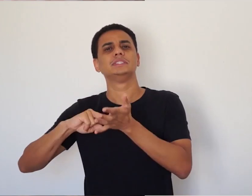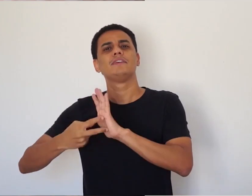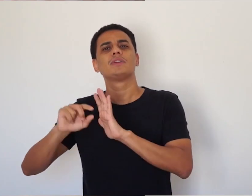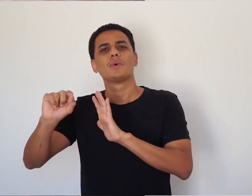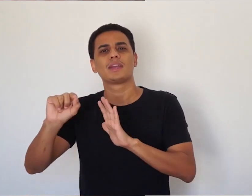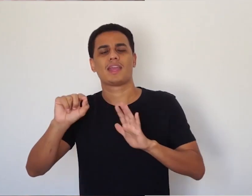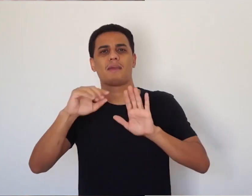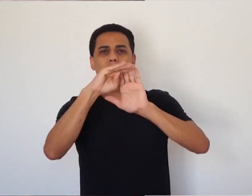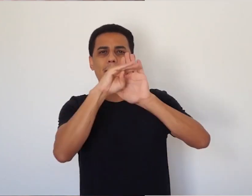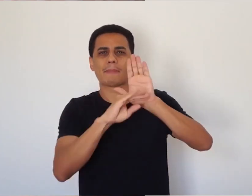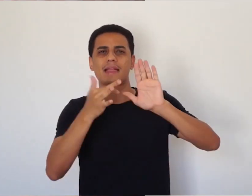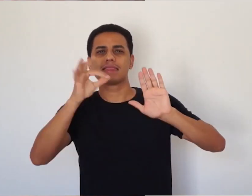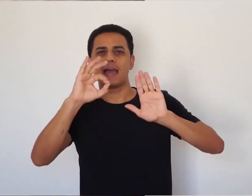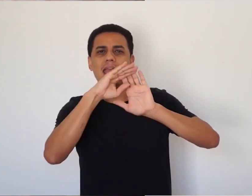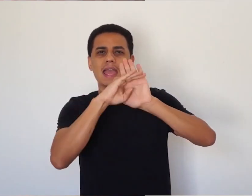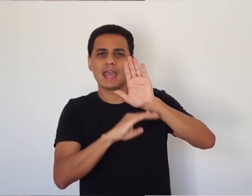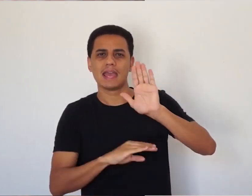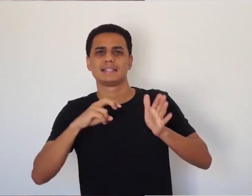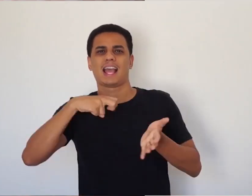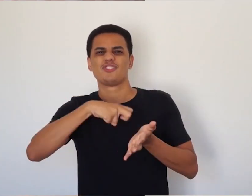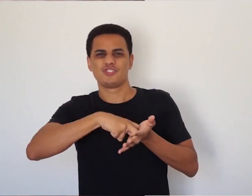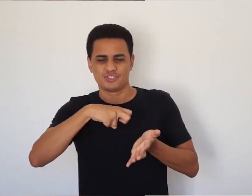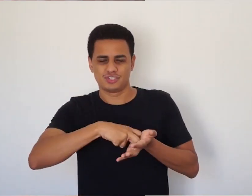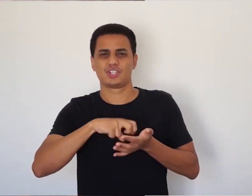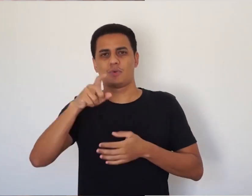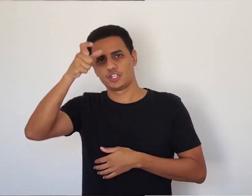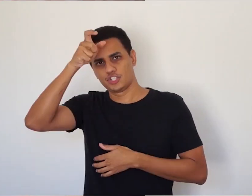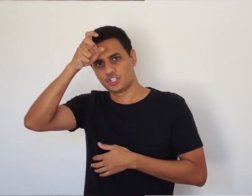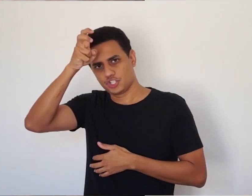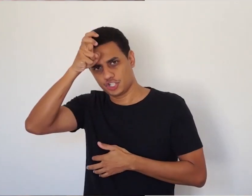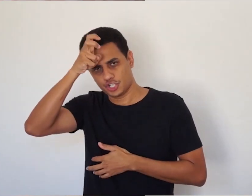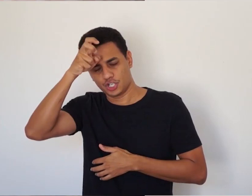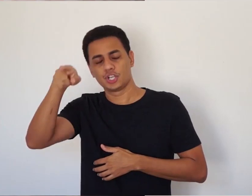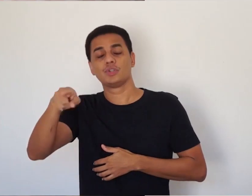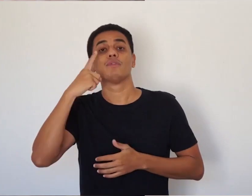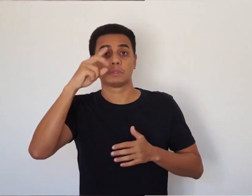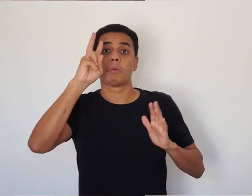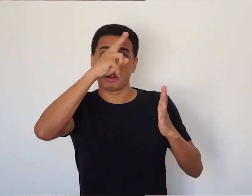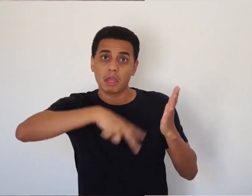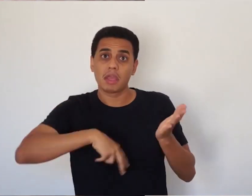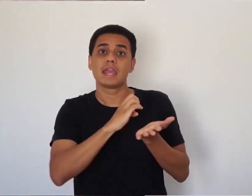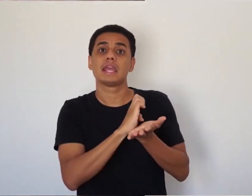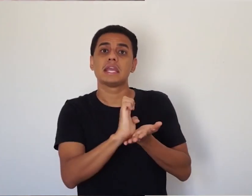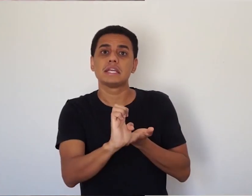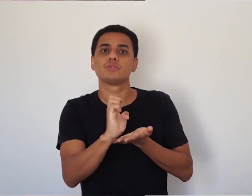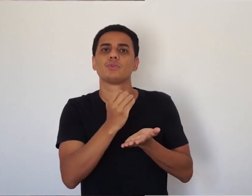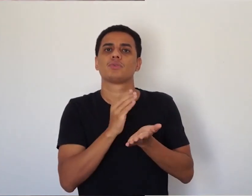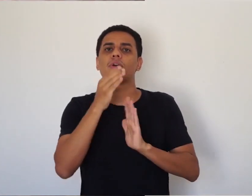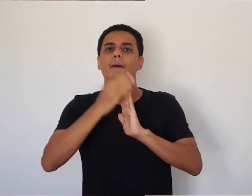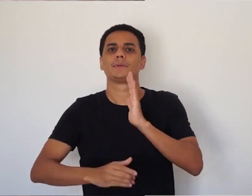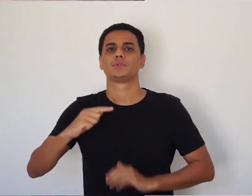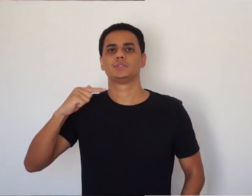as pragas do Egito que são referidas na Bíblia, lá no livro de Êxodo. Você pode conhecer, estudar do capítulo